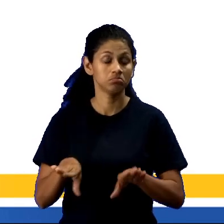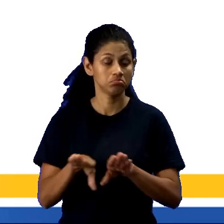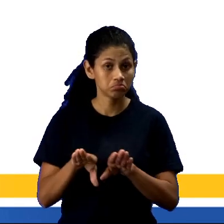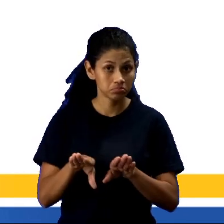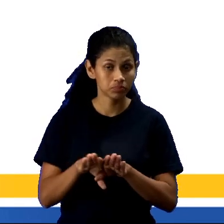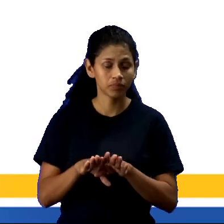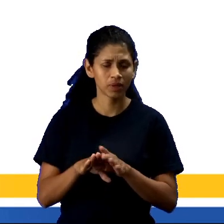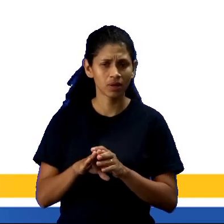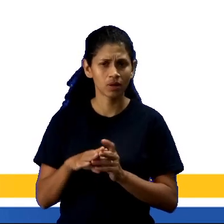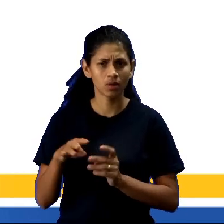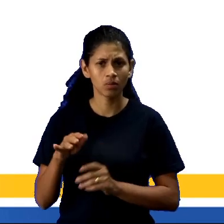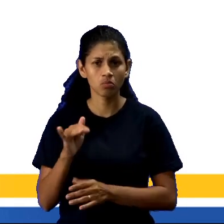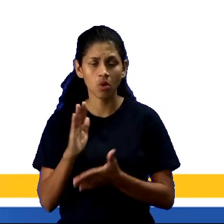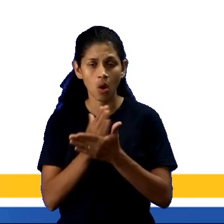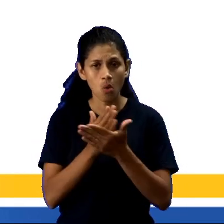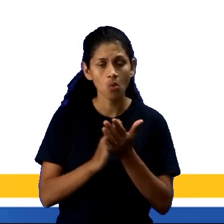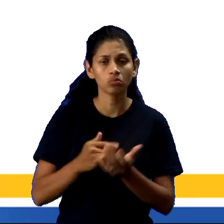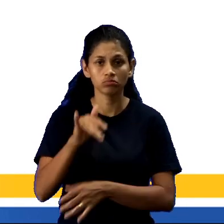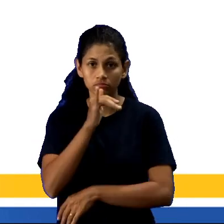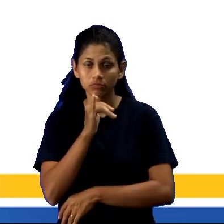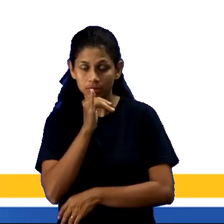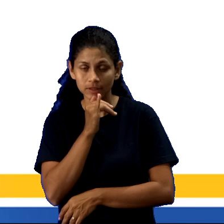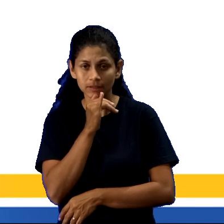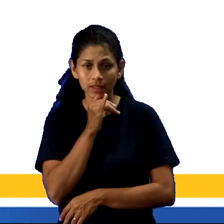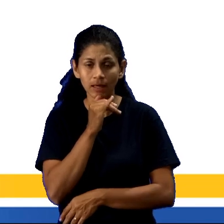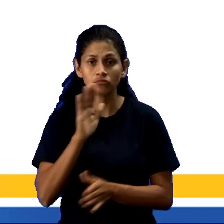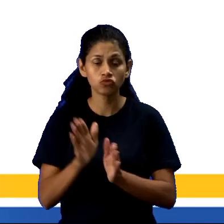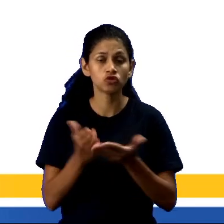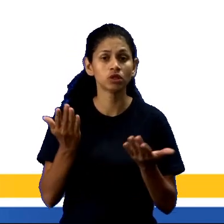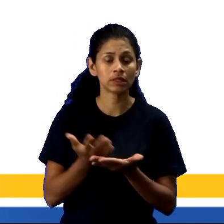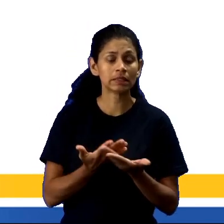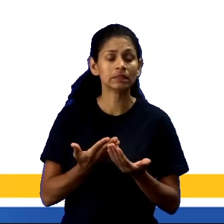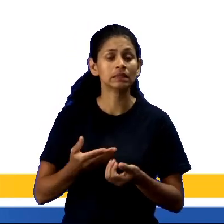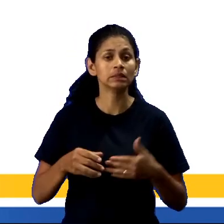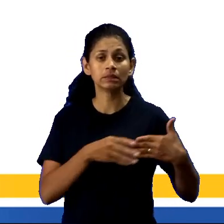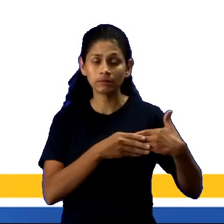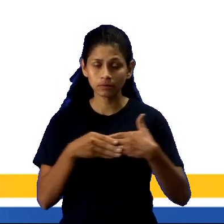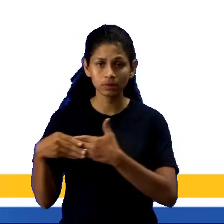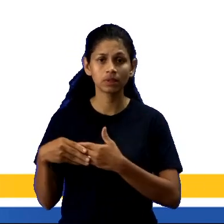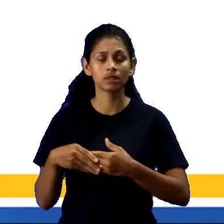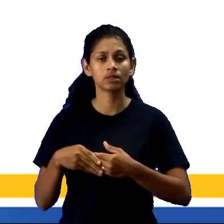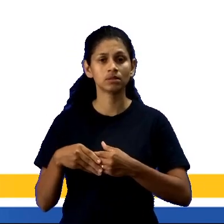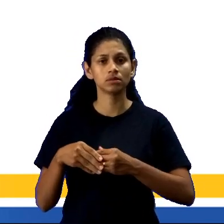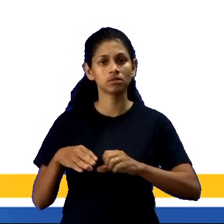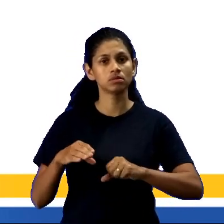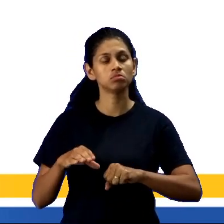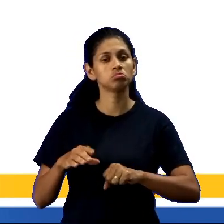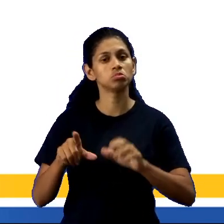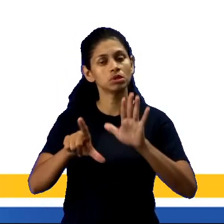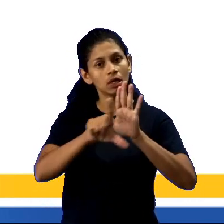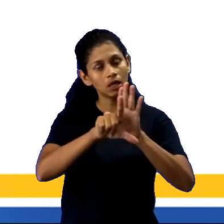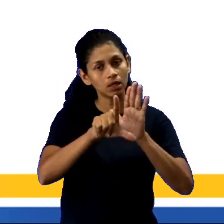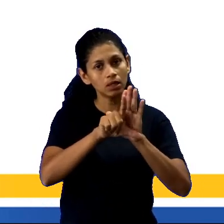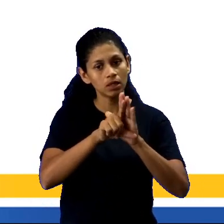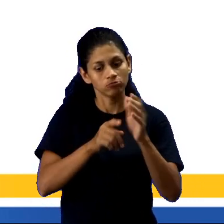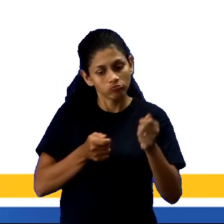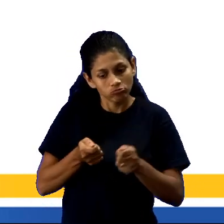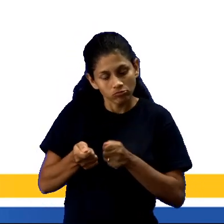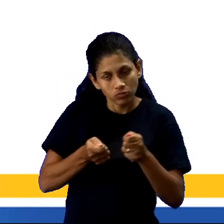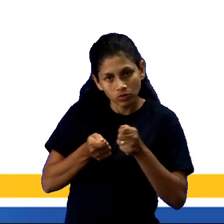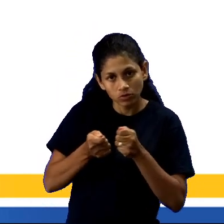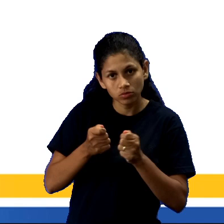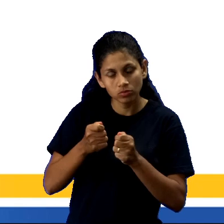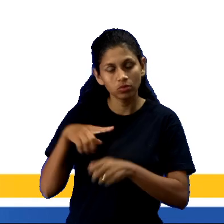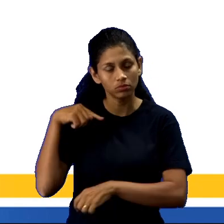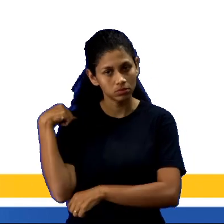são exemplos principais de livros que trazem as leis que regem o nosso país. Então,